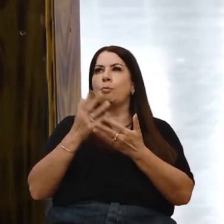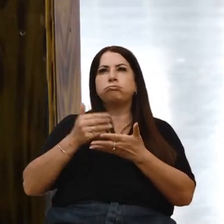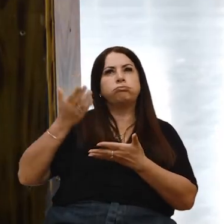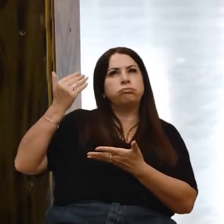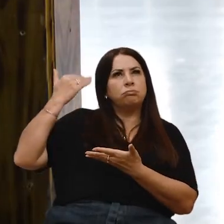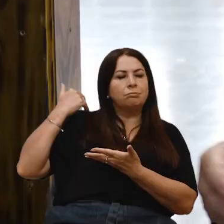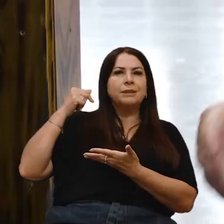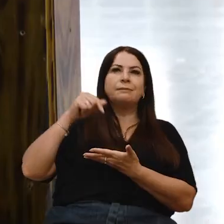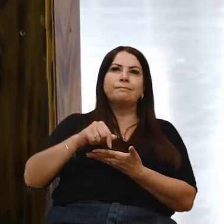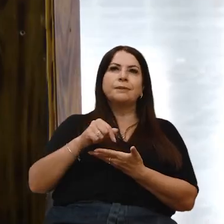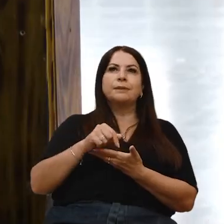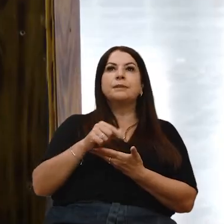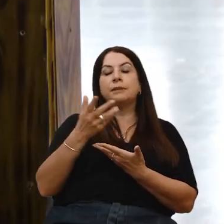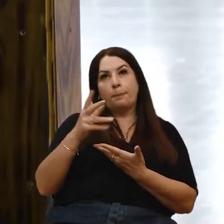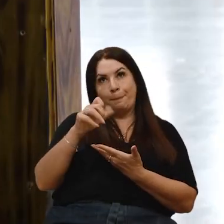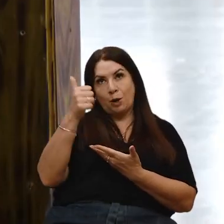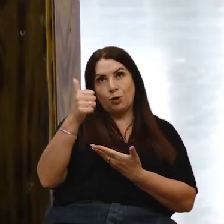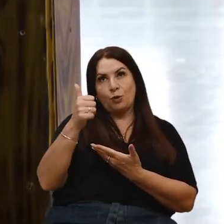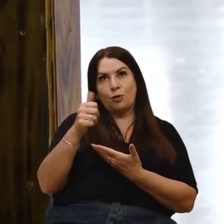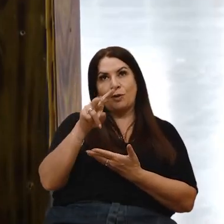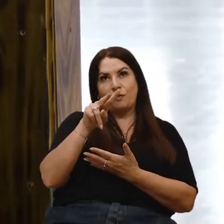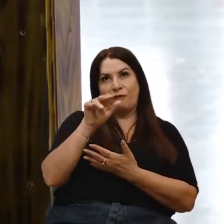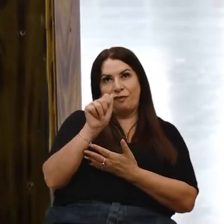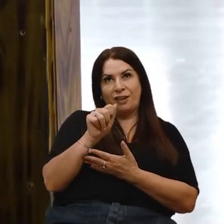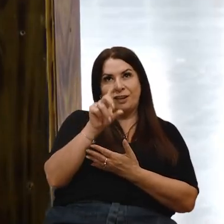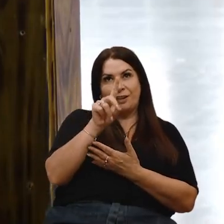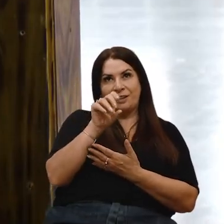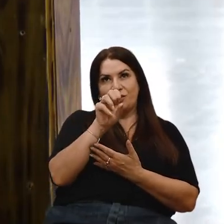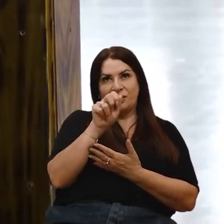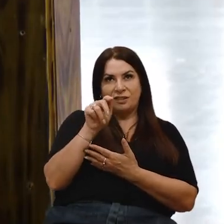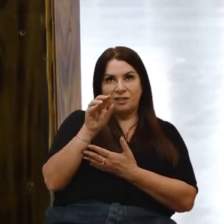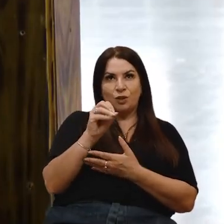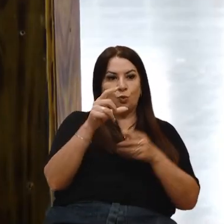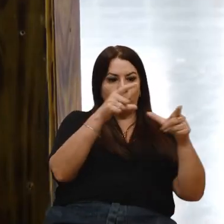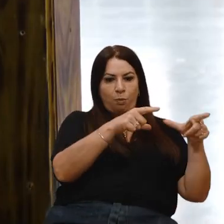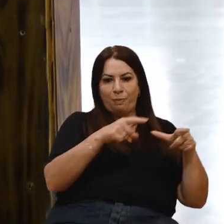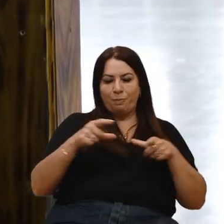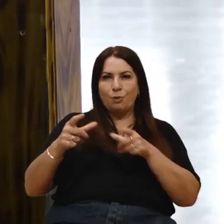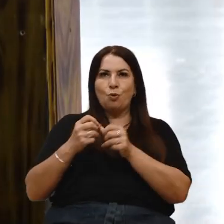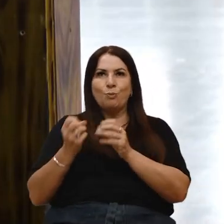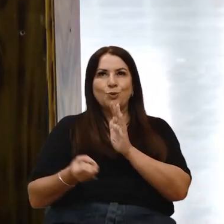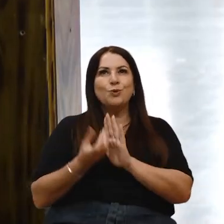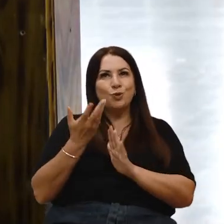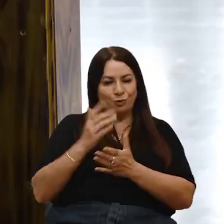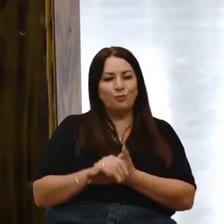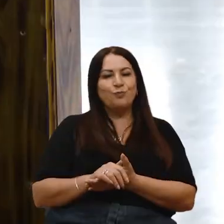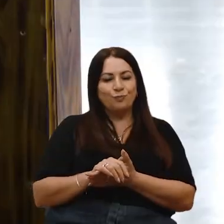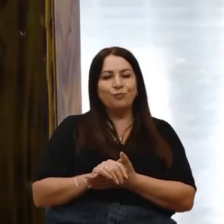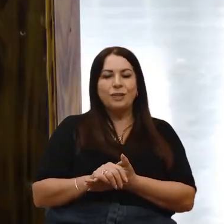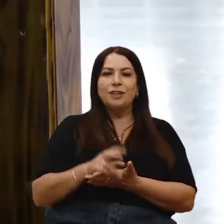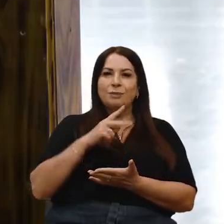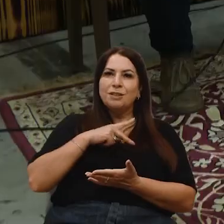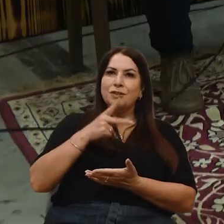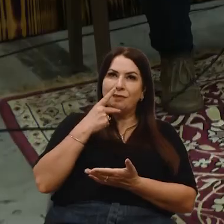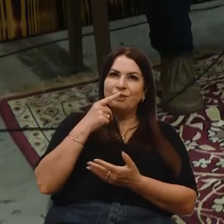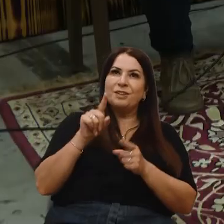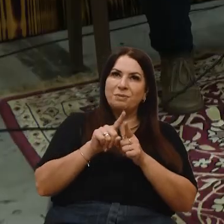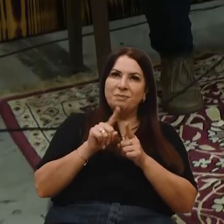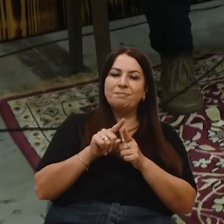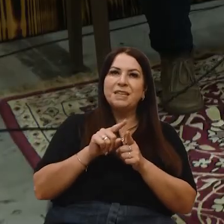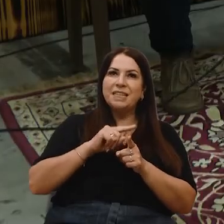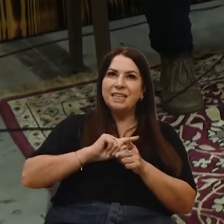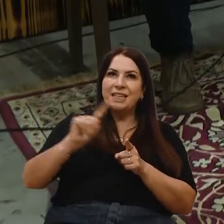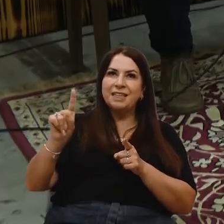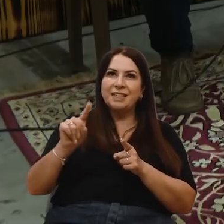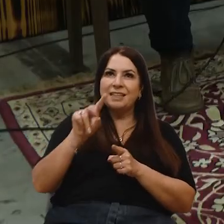como é que era antigamente, aí nada melhor como a Vila dos Distritos, que mostra bem como a gente surgiu. E que o presidente comentava